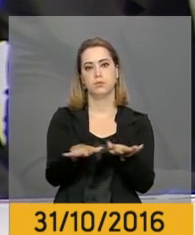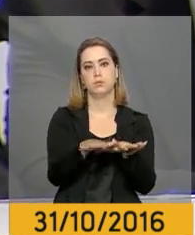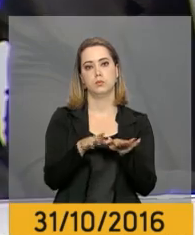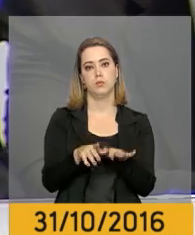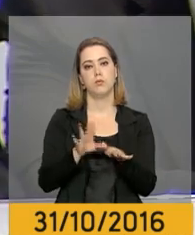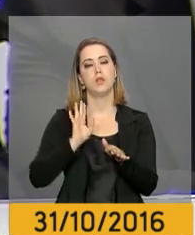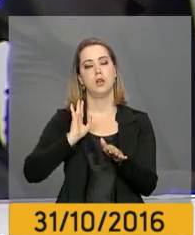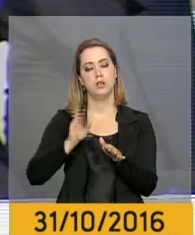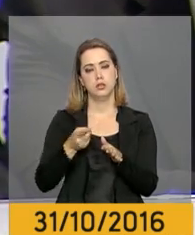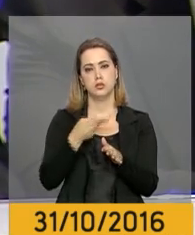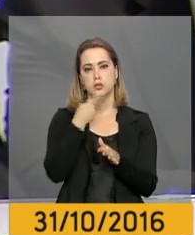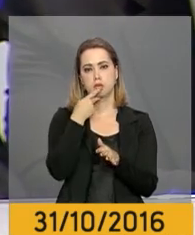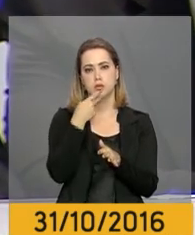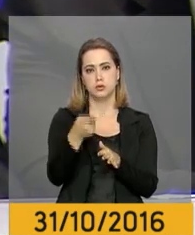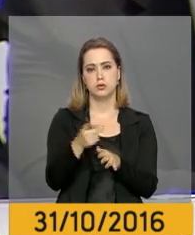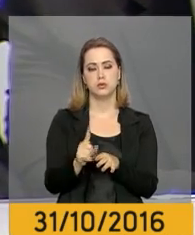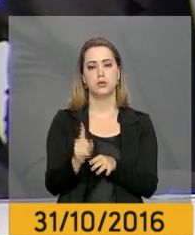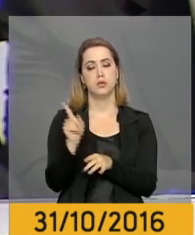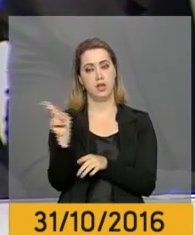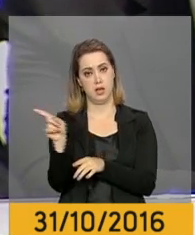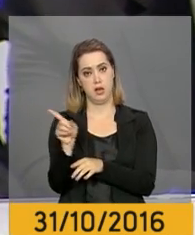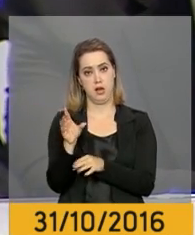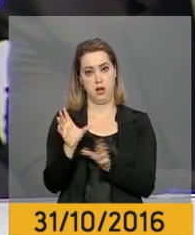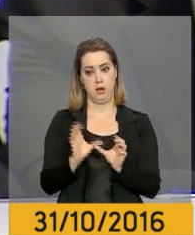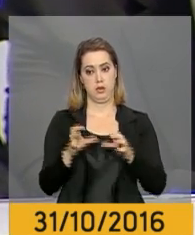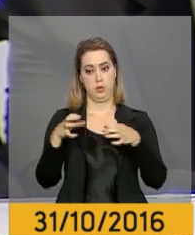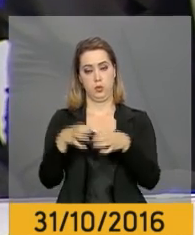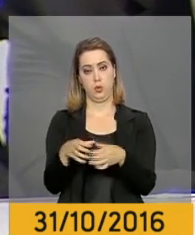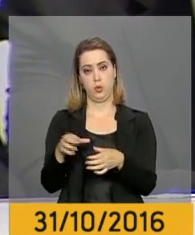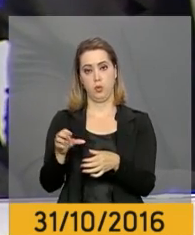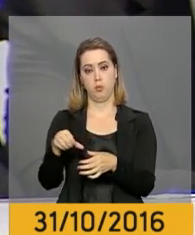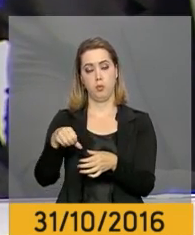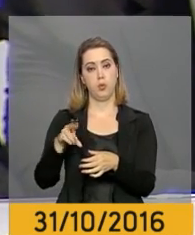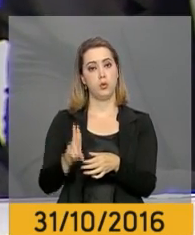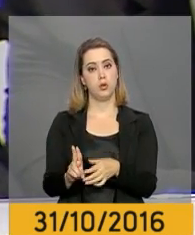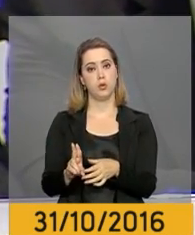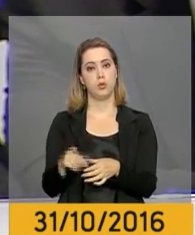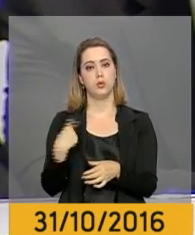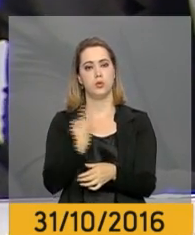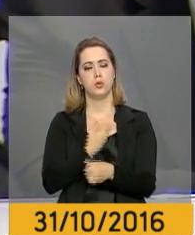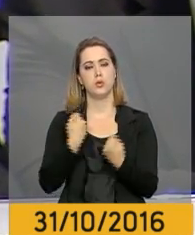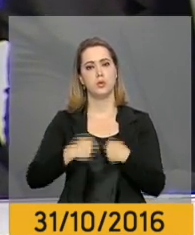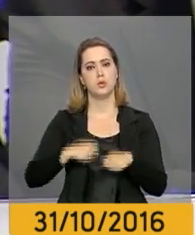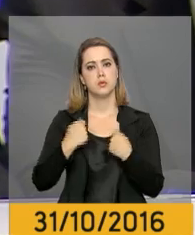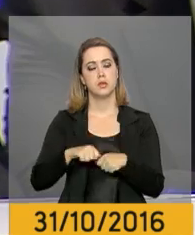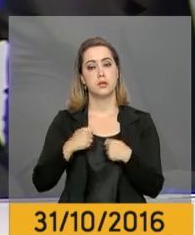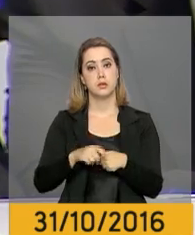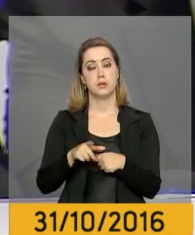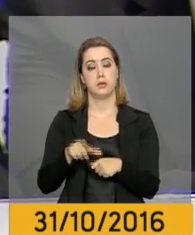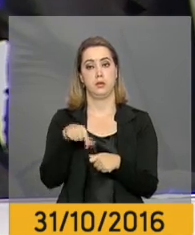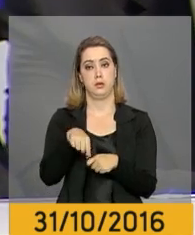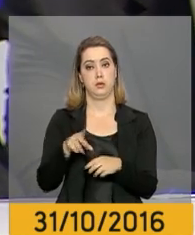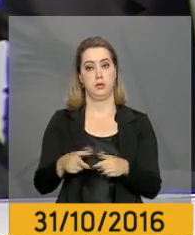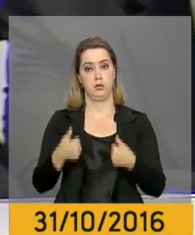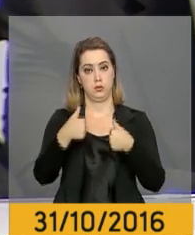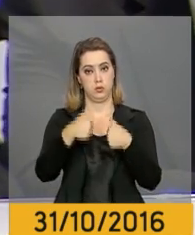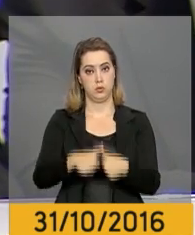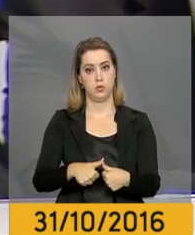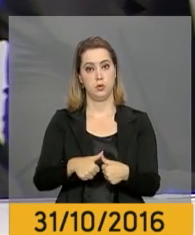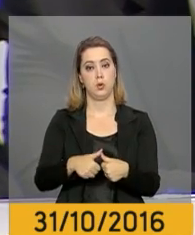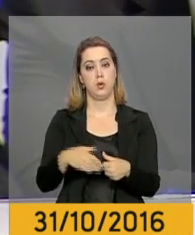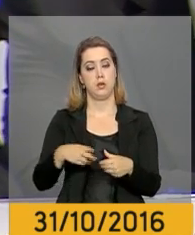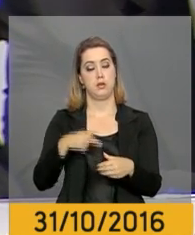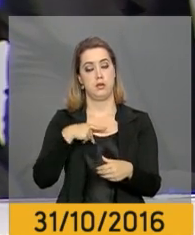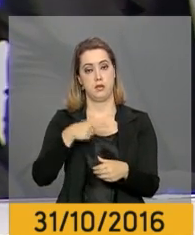afirmei no meu discurso nas Nações Unidas Precisamos de uma diplomacia com os pés no chão mas com sede de